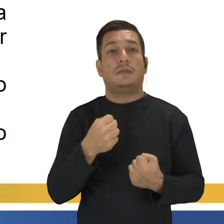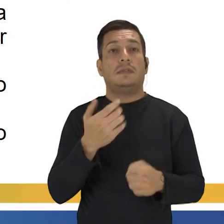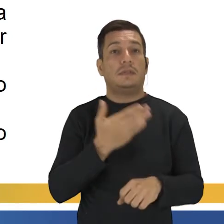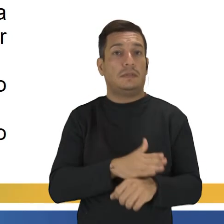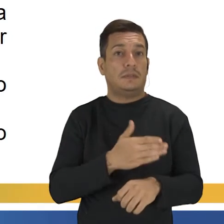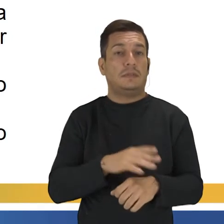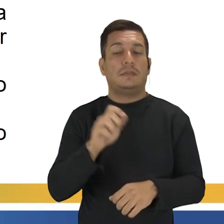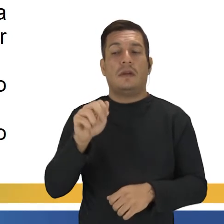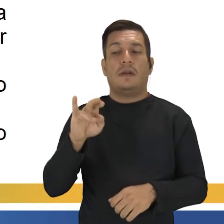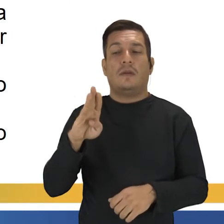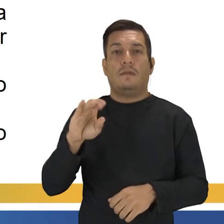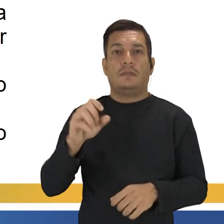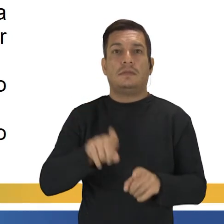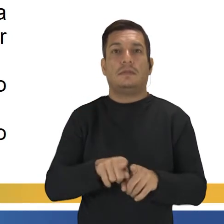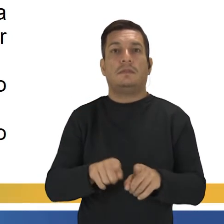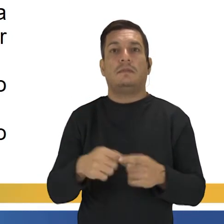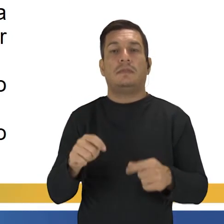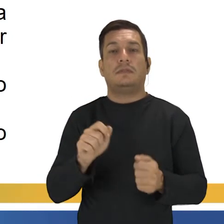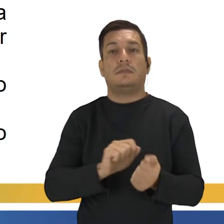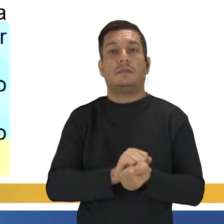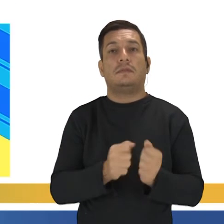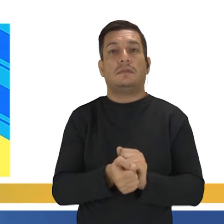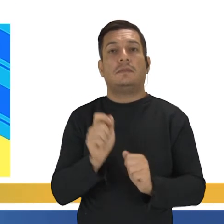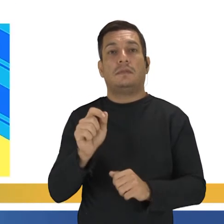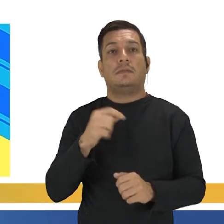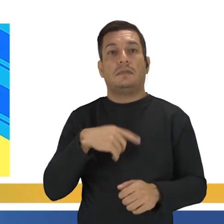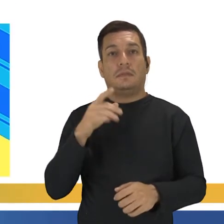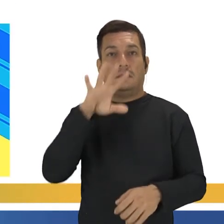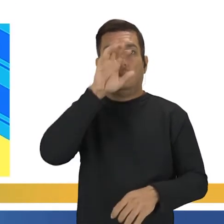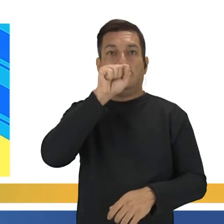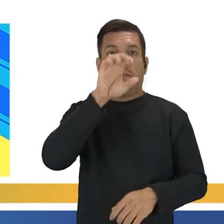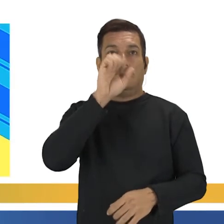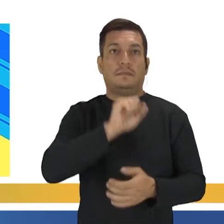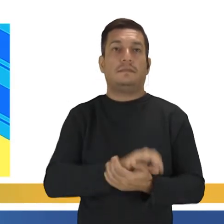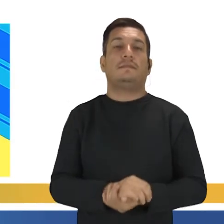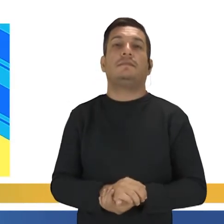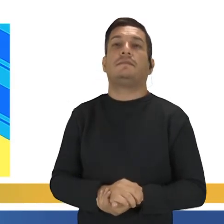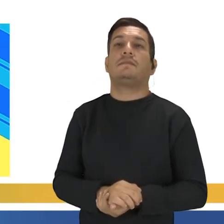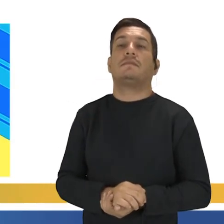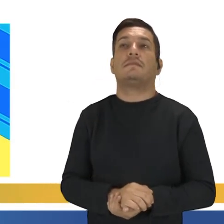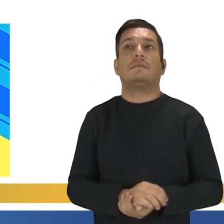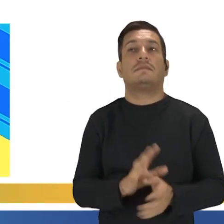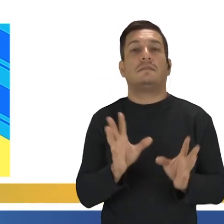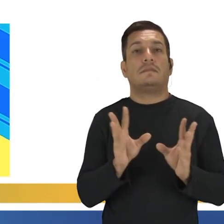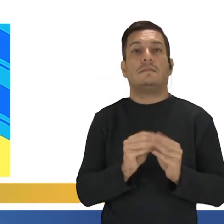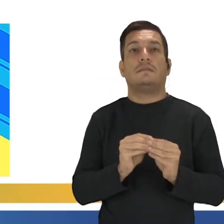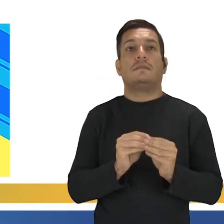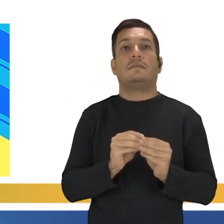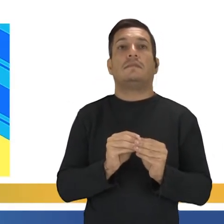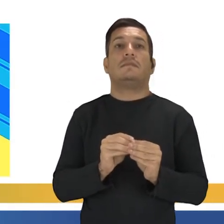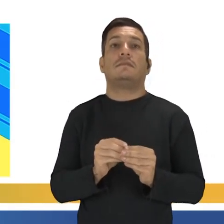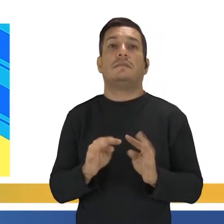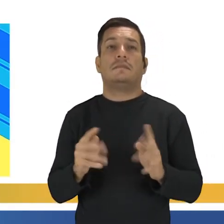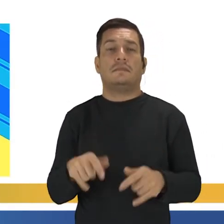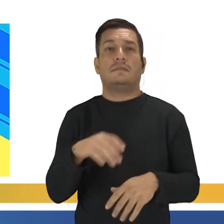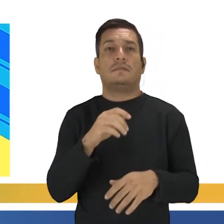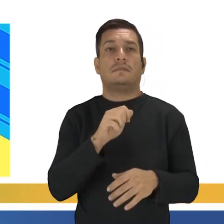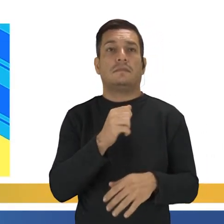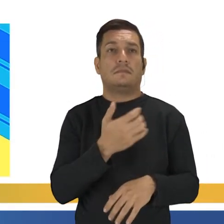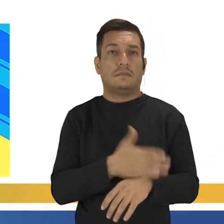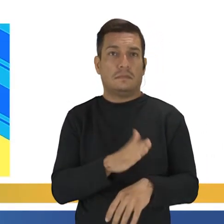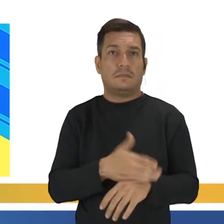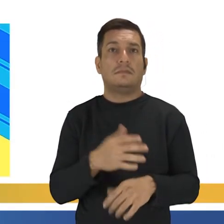aptidão física serão produzidas somente por meio de esforços físicos específicos para cada indivíduo. O organismo sempre se adapta de uma